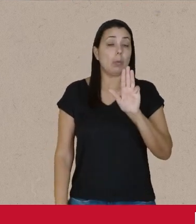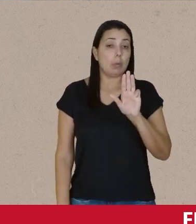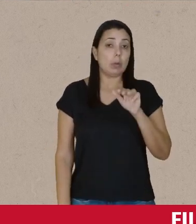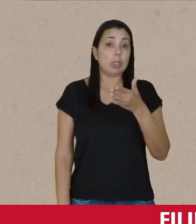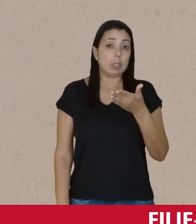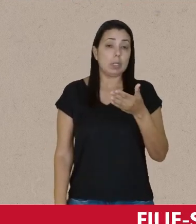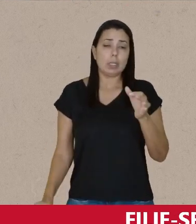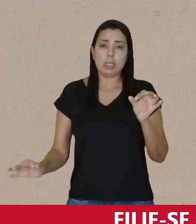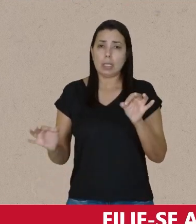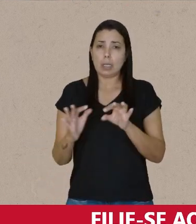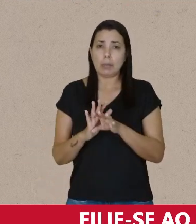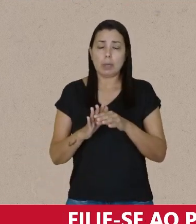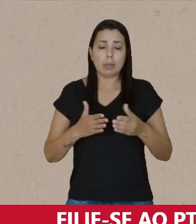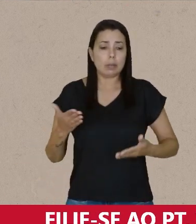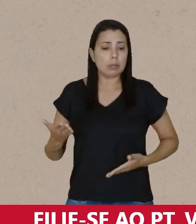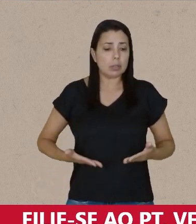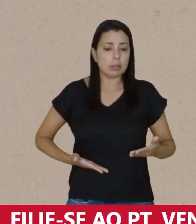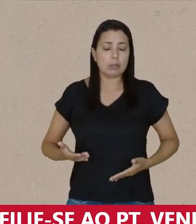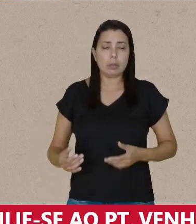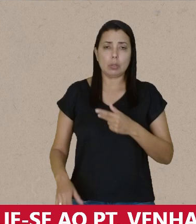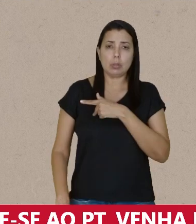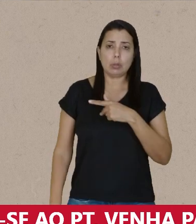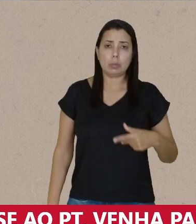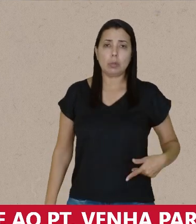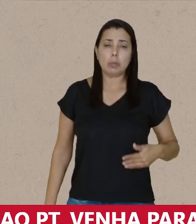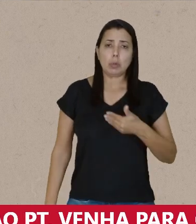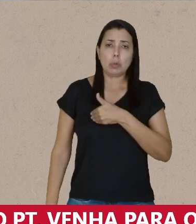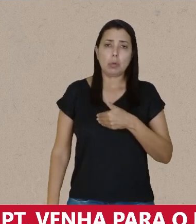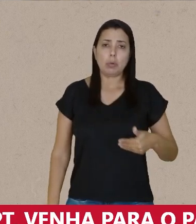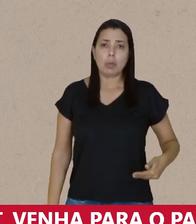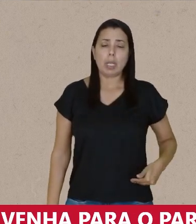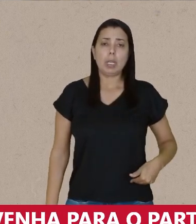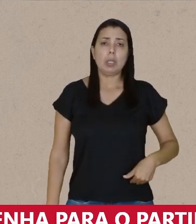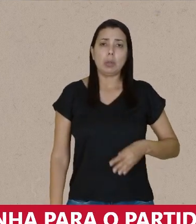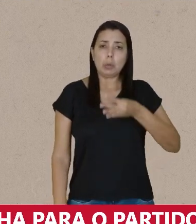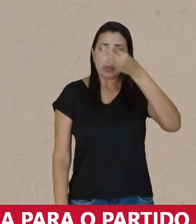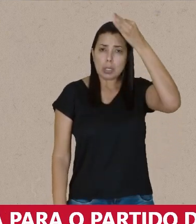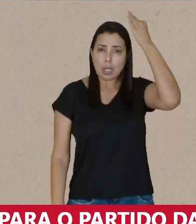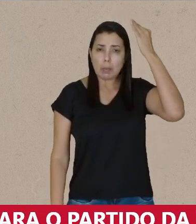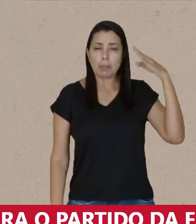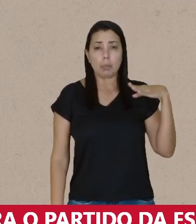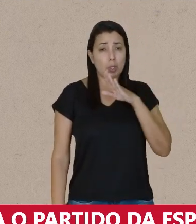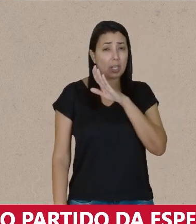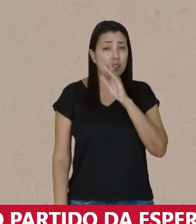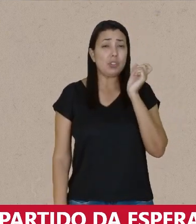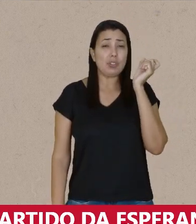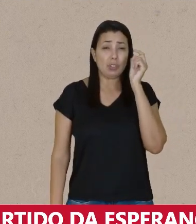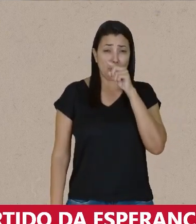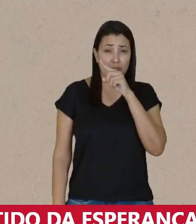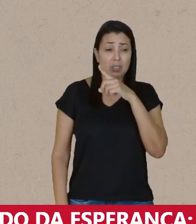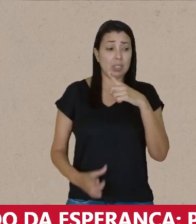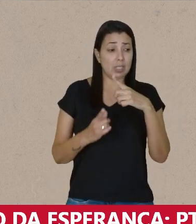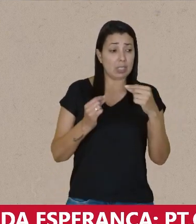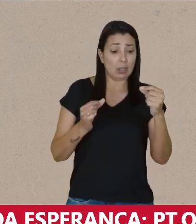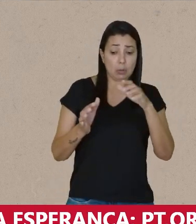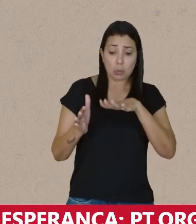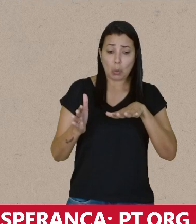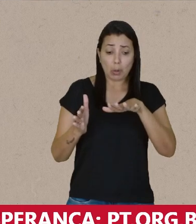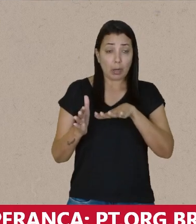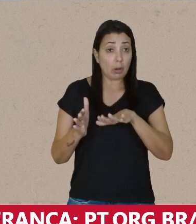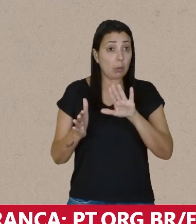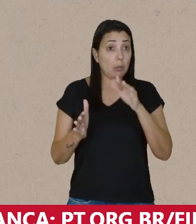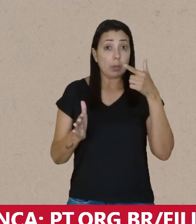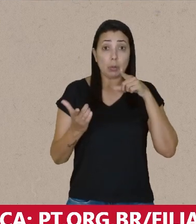e o desmonte dos serviços públicos, o governo Temer, Bolsonaro. Não foi fácil. E saímos dos territórios e